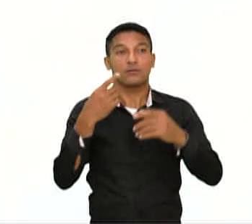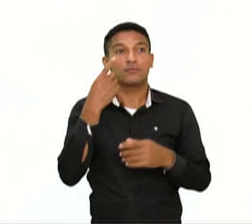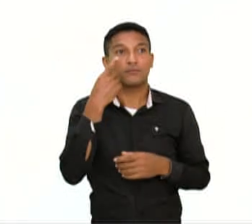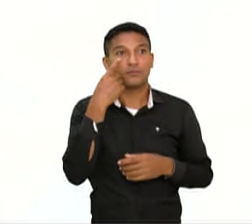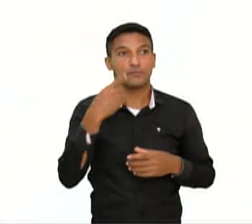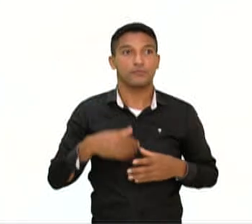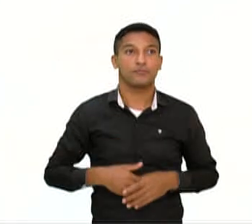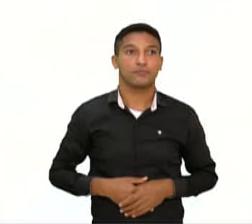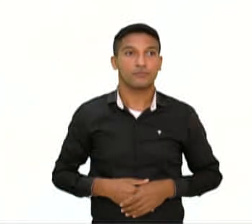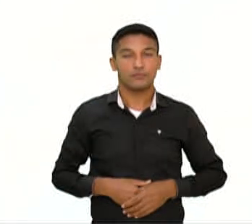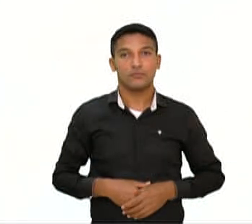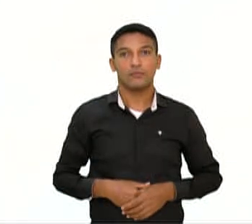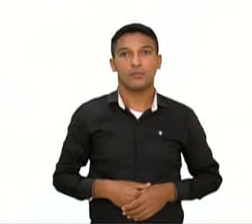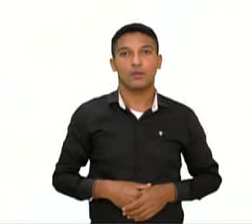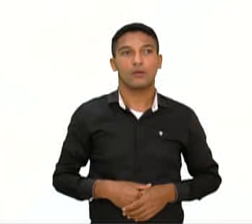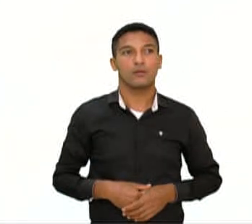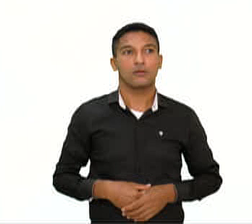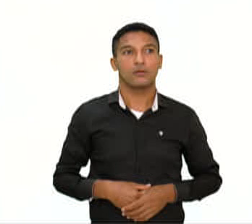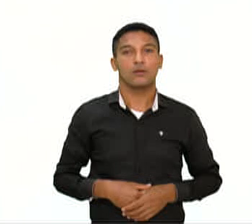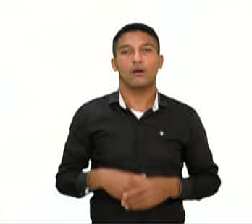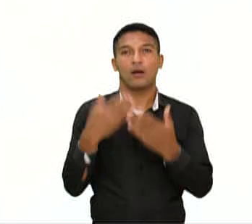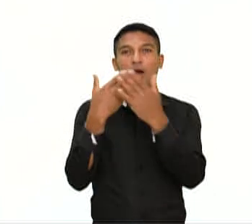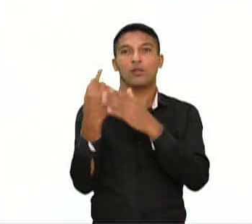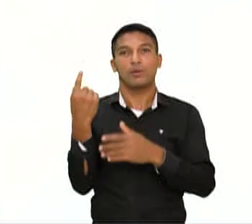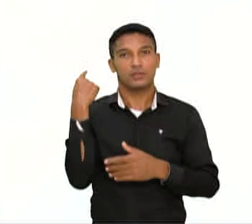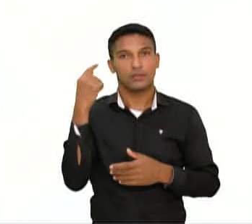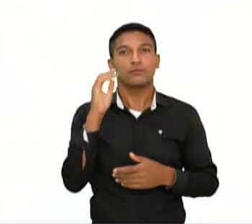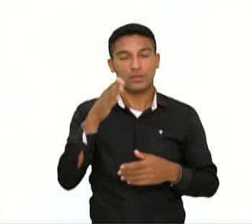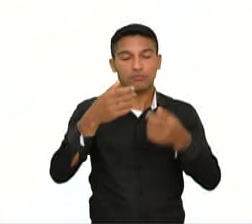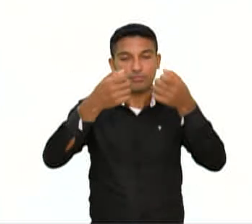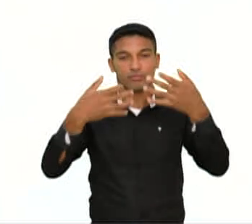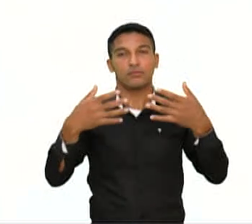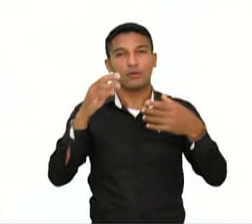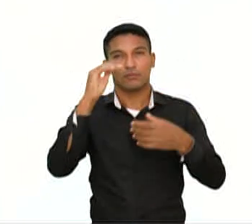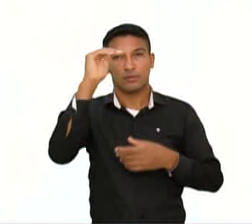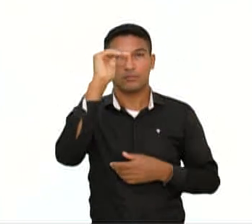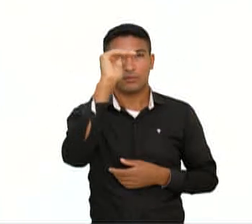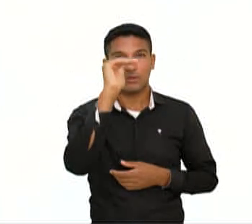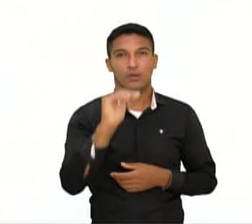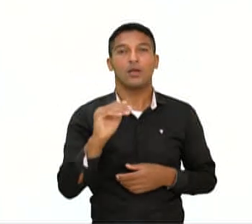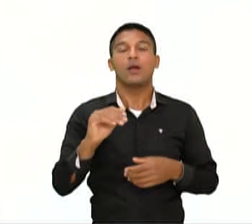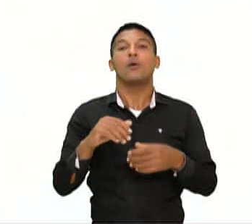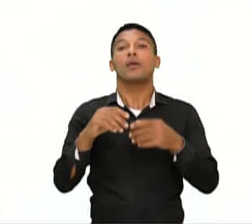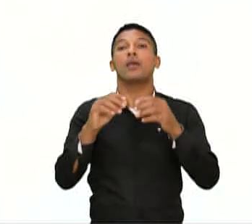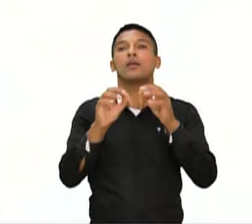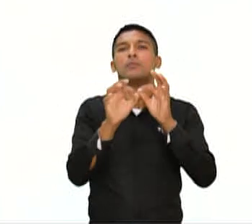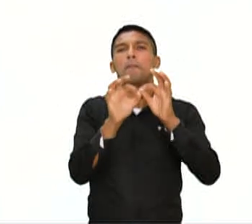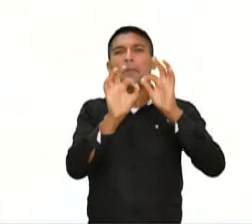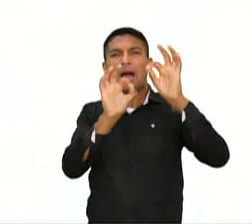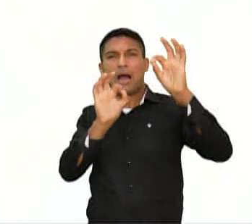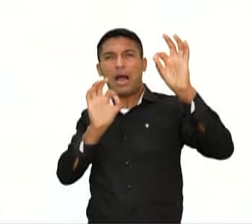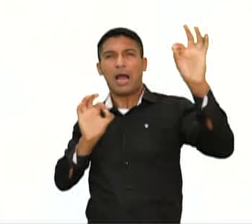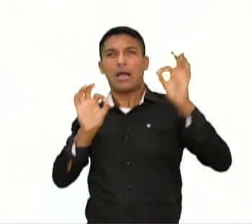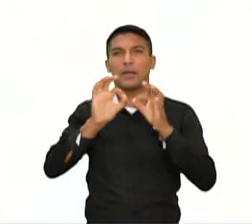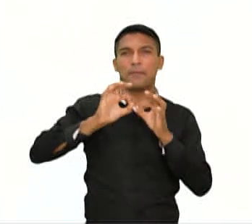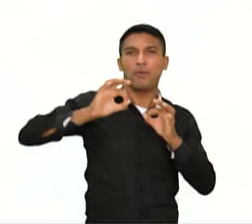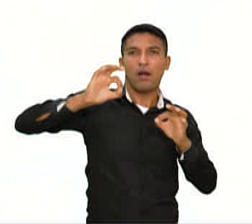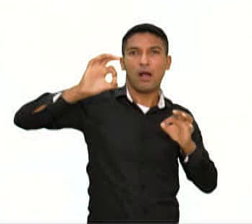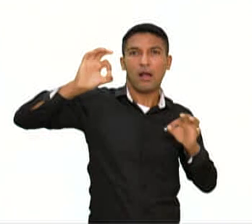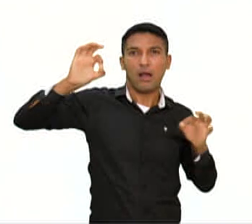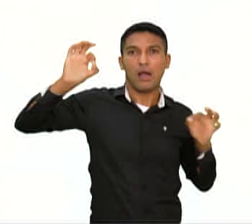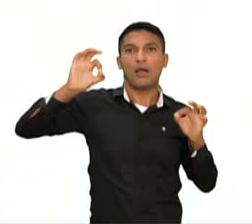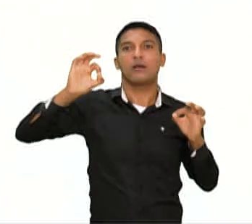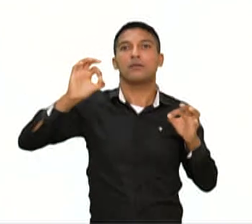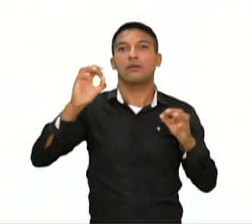caracterização, um material já utilizado na aula anterior identifica o tamanho do nosso estado, o percentual dentro do